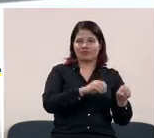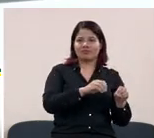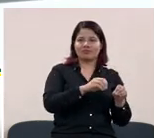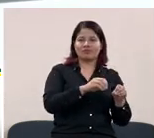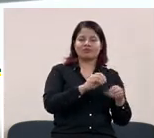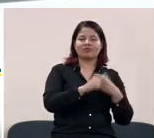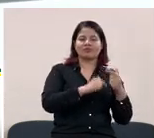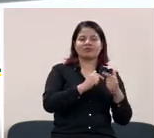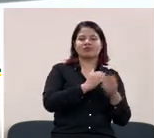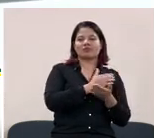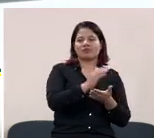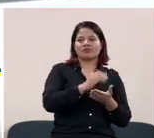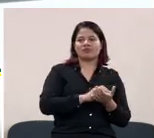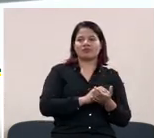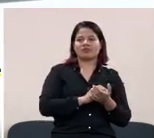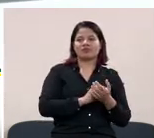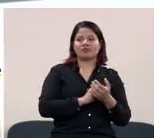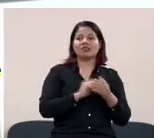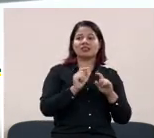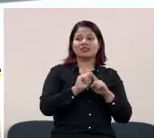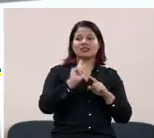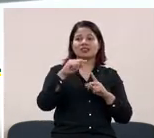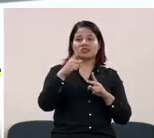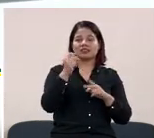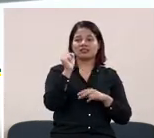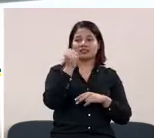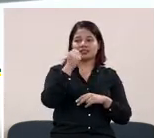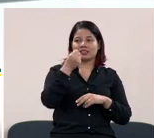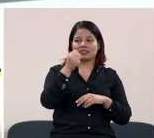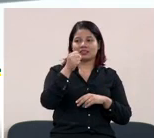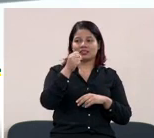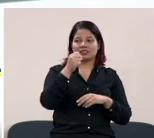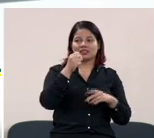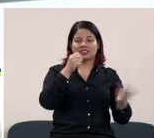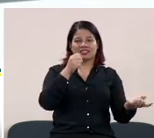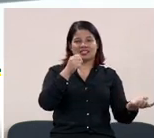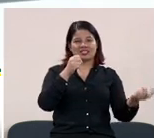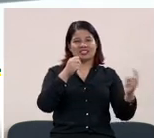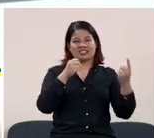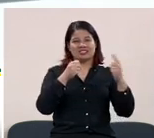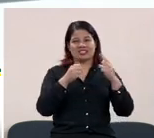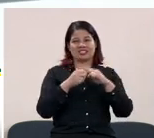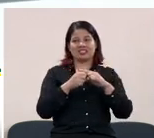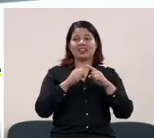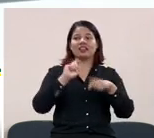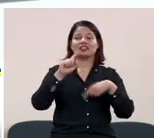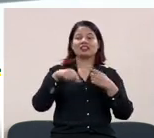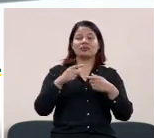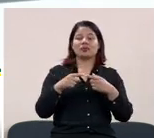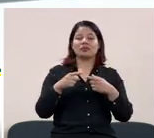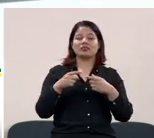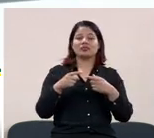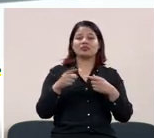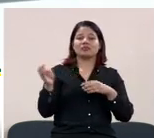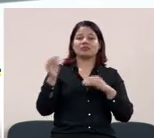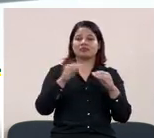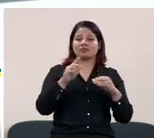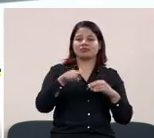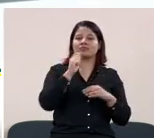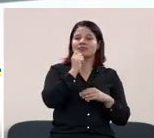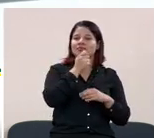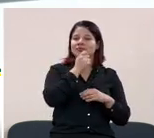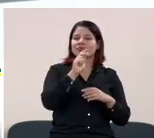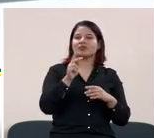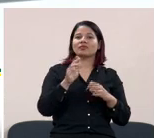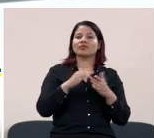Serra do Navio, Santana, até chegar em Macapá, na escola do Omar Maia. Então, isso